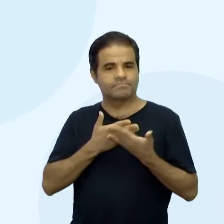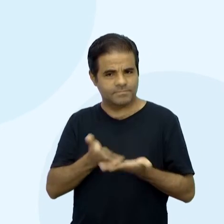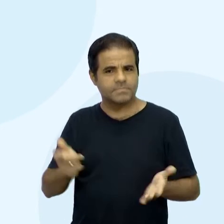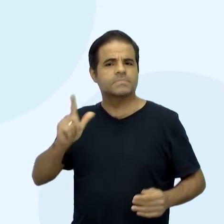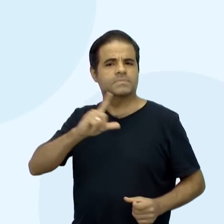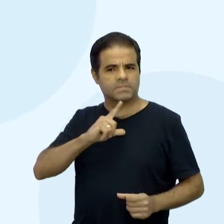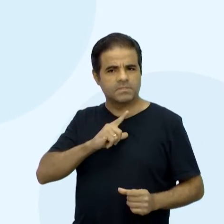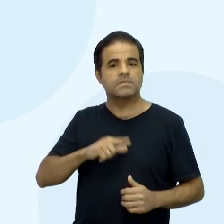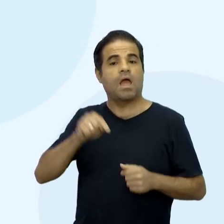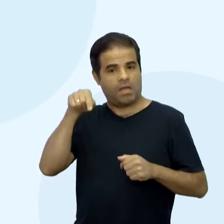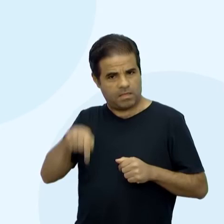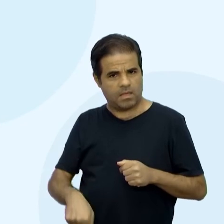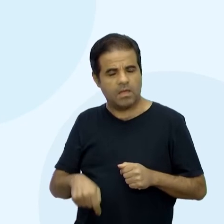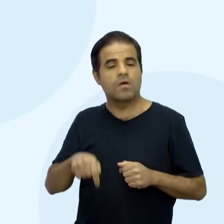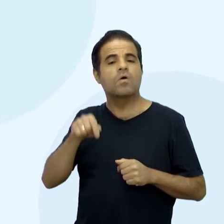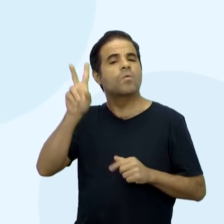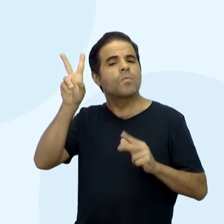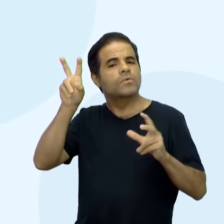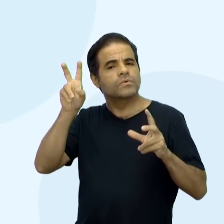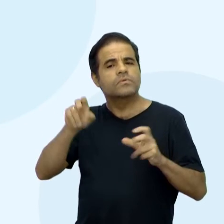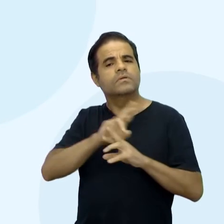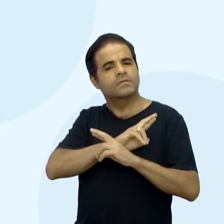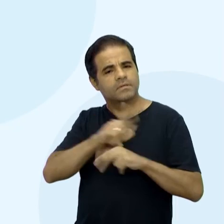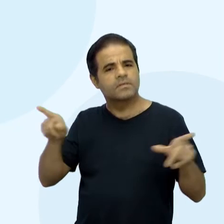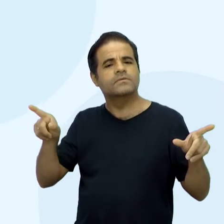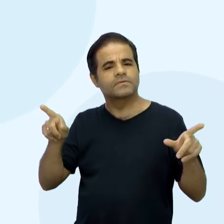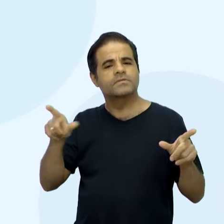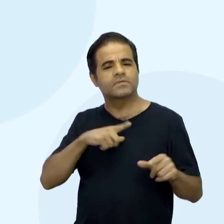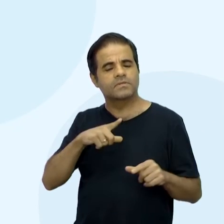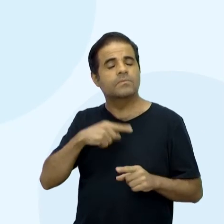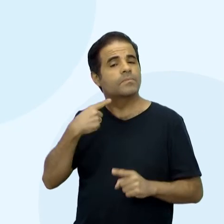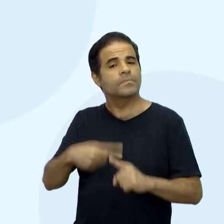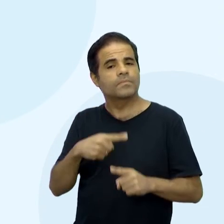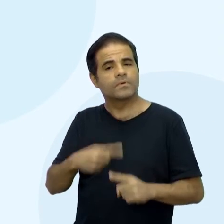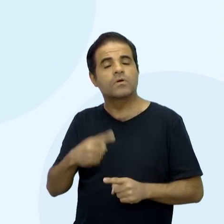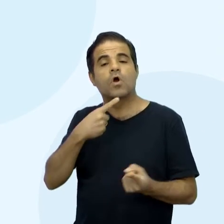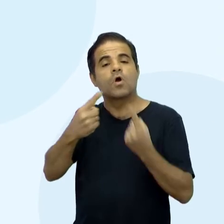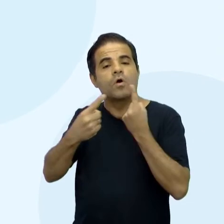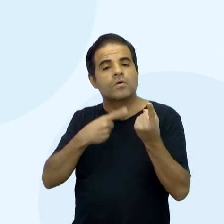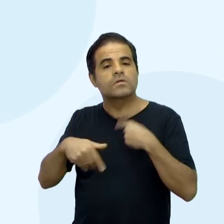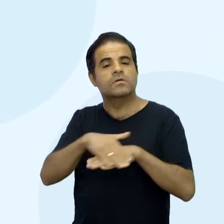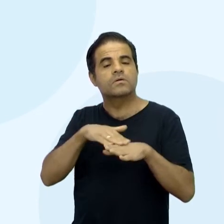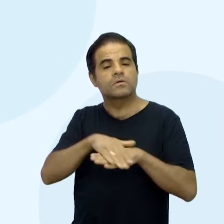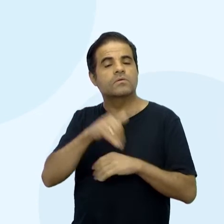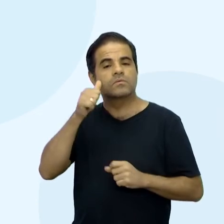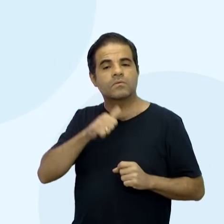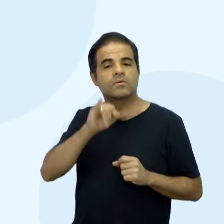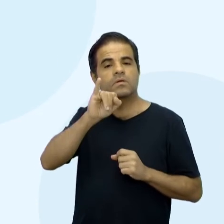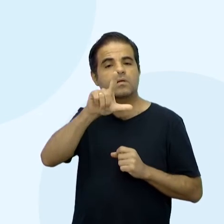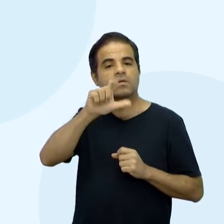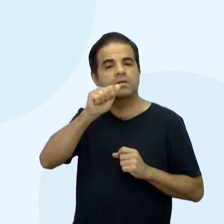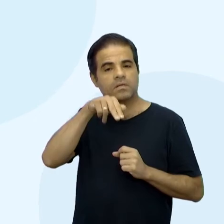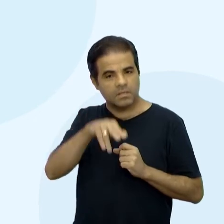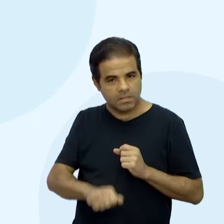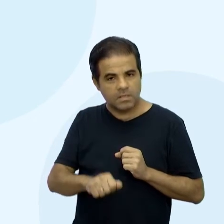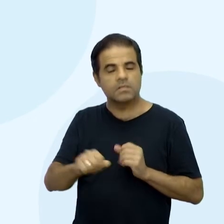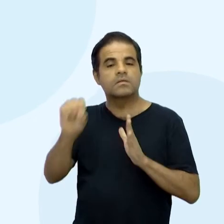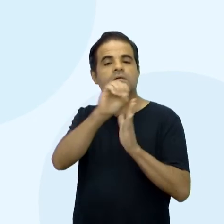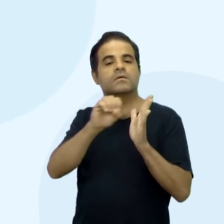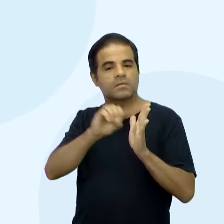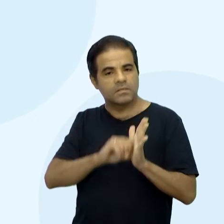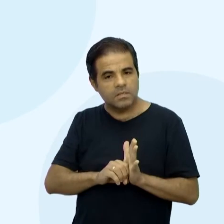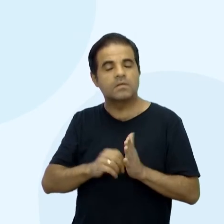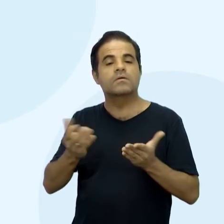nós temos aqui um assunto bem diferente, né? Porque eu conversei com a professora Ilana, do Centro de